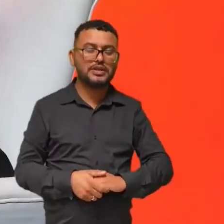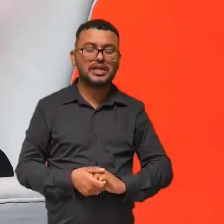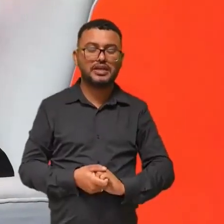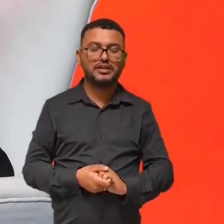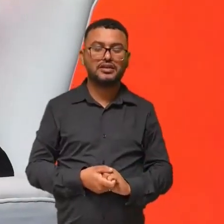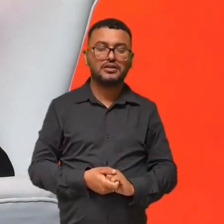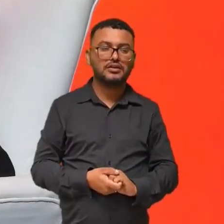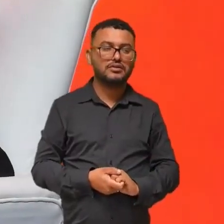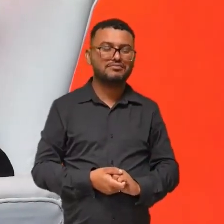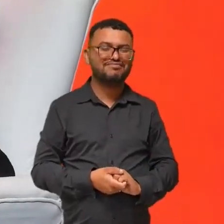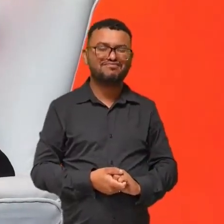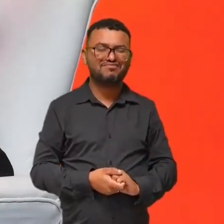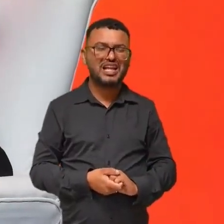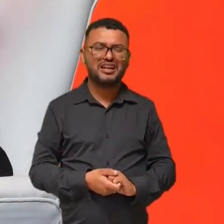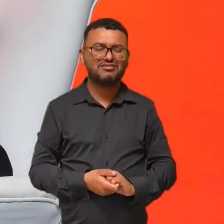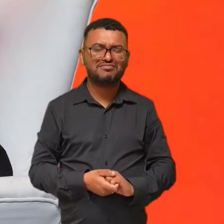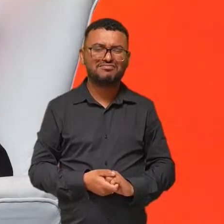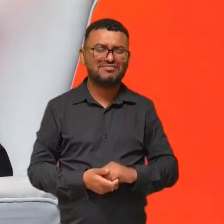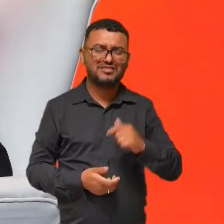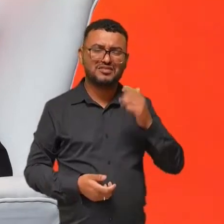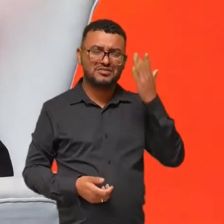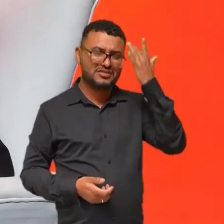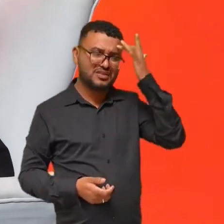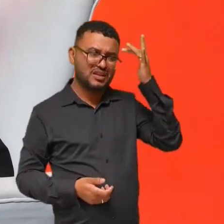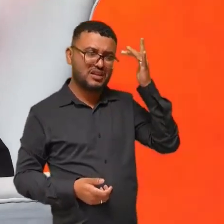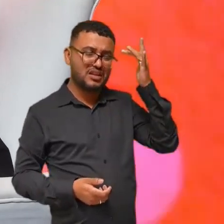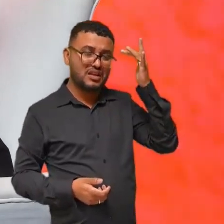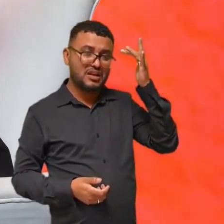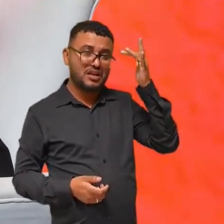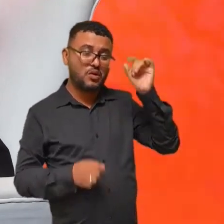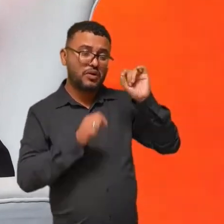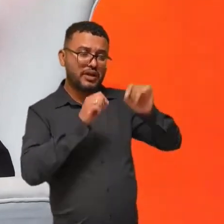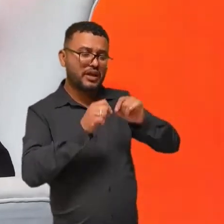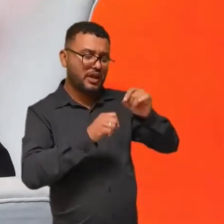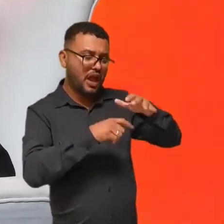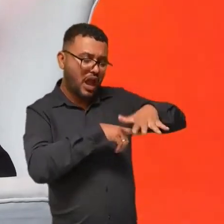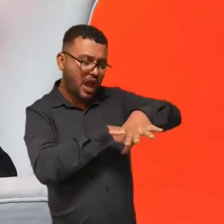muito consistente da regionalização da comunicação, que se passou